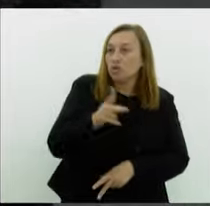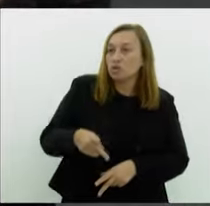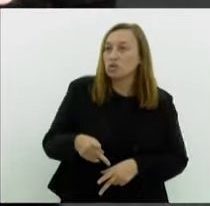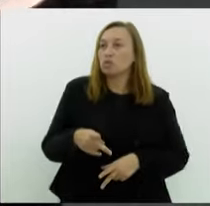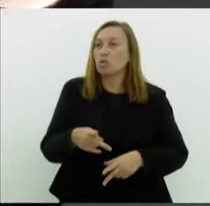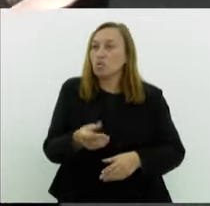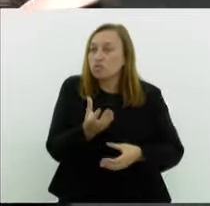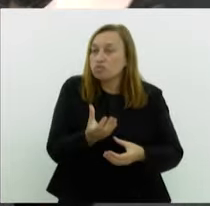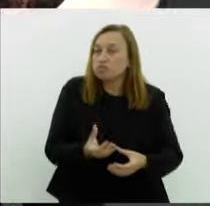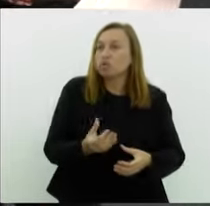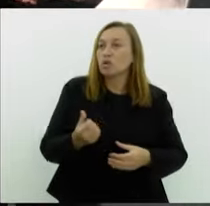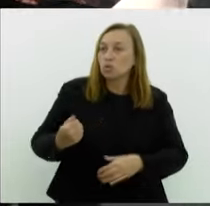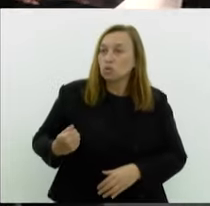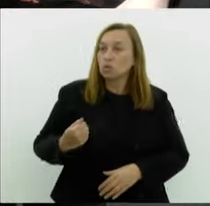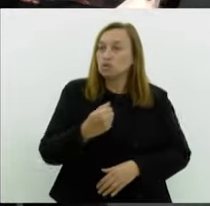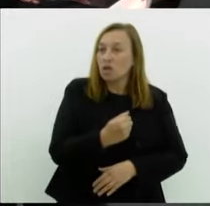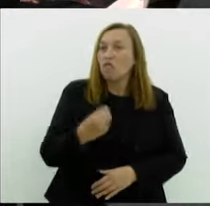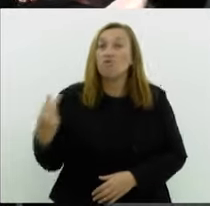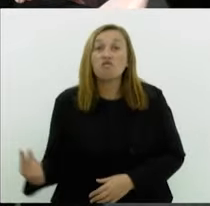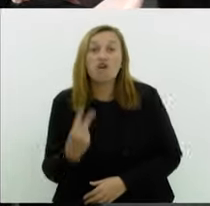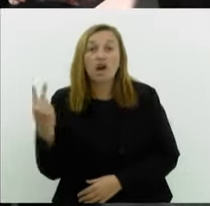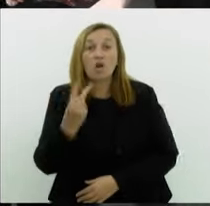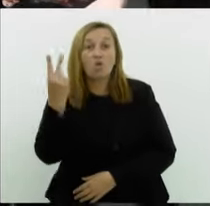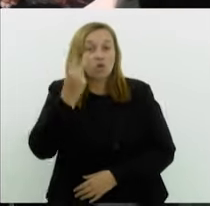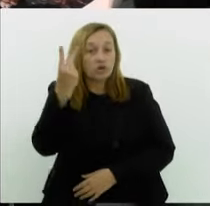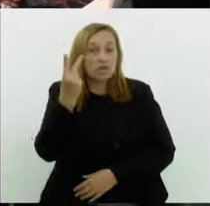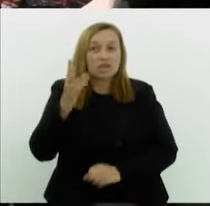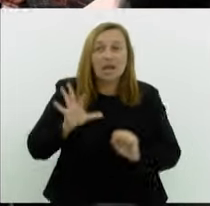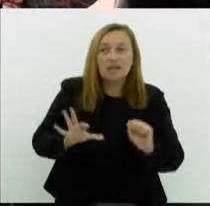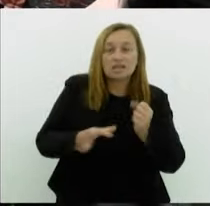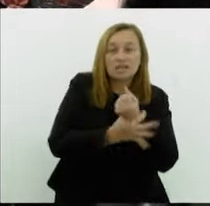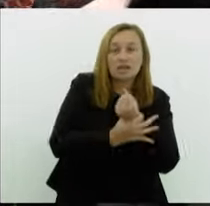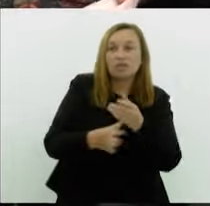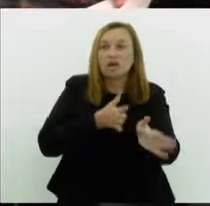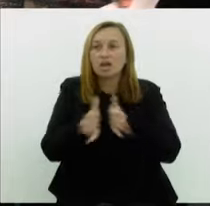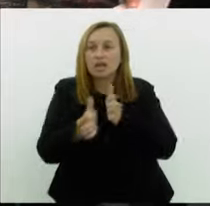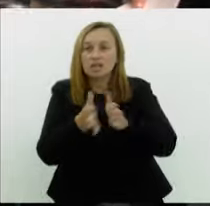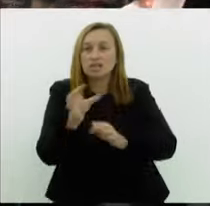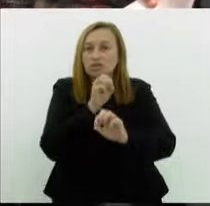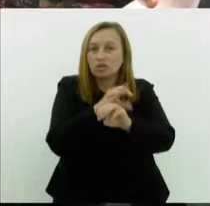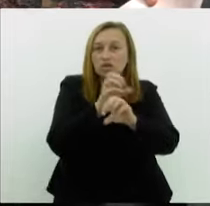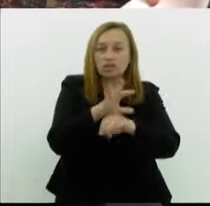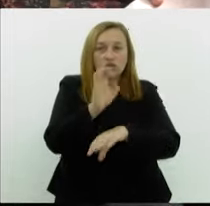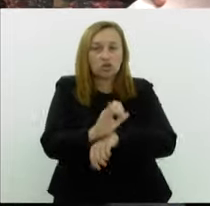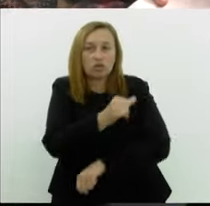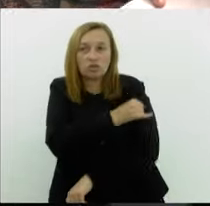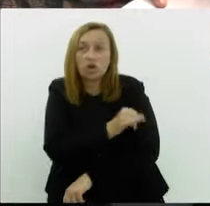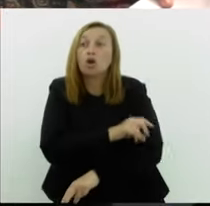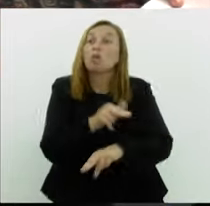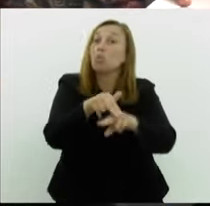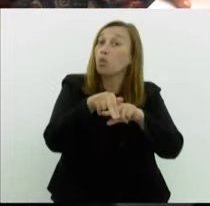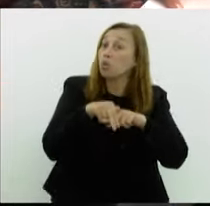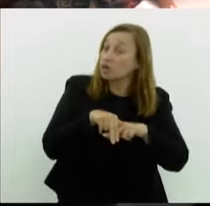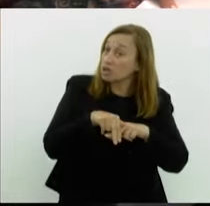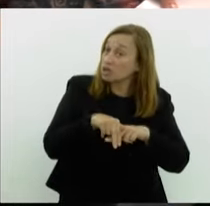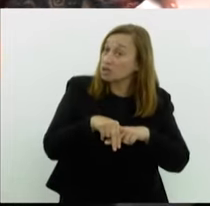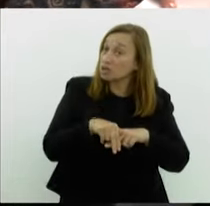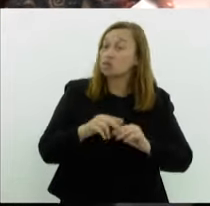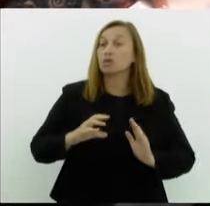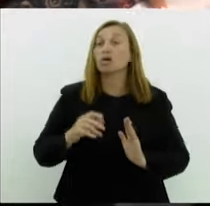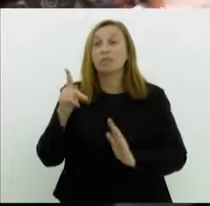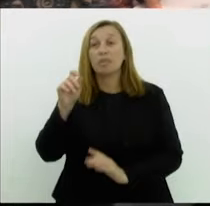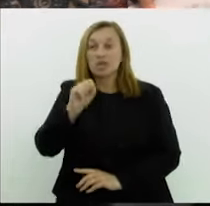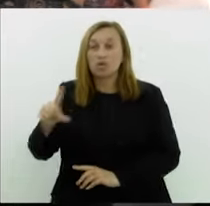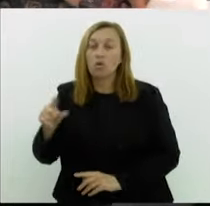efetivo, estável, valorizado, garantindo acesso à educação no Estado do Rio de Janeiro. Por isso, a bancada do PSOL